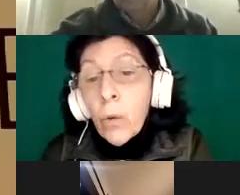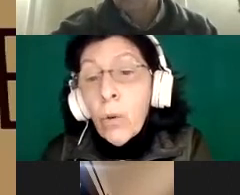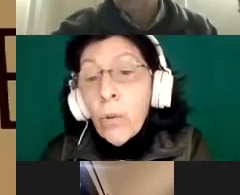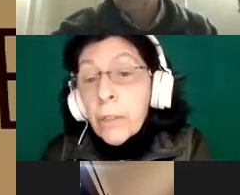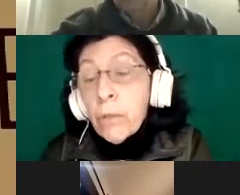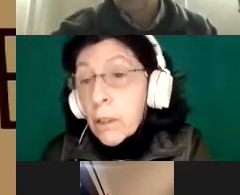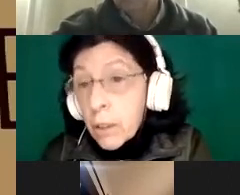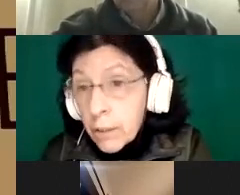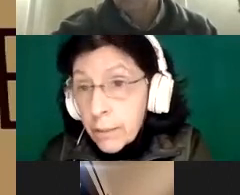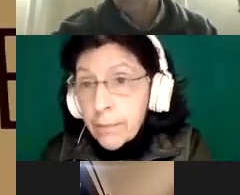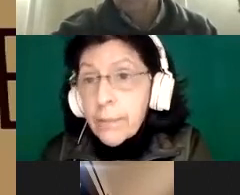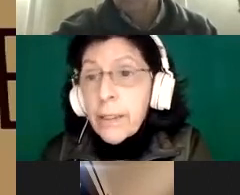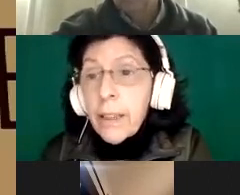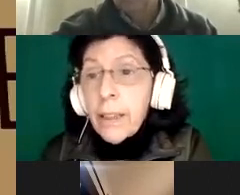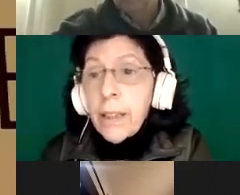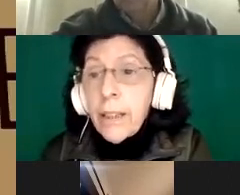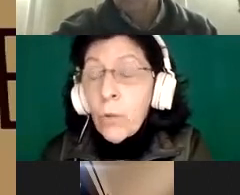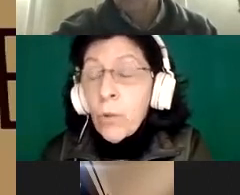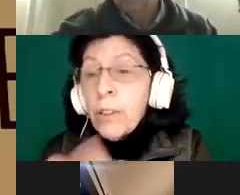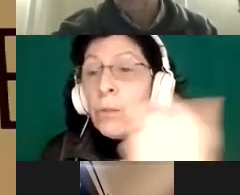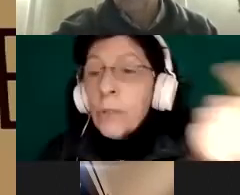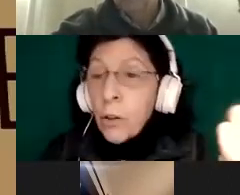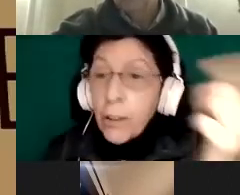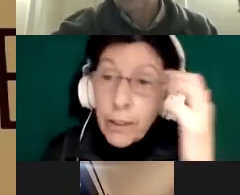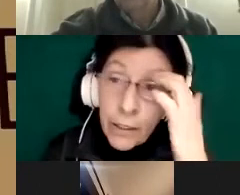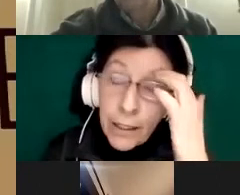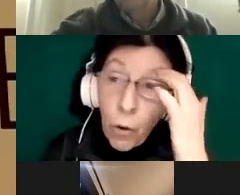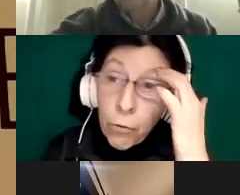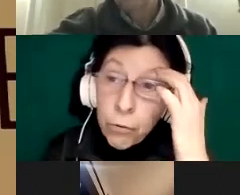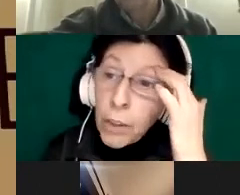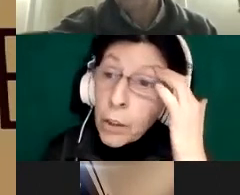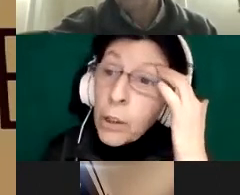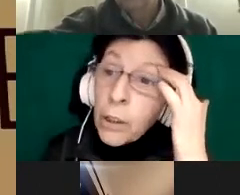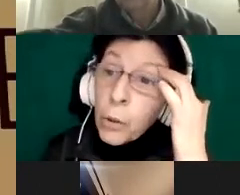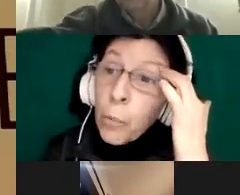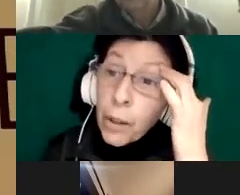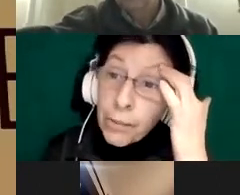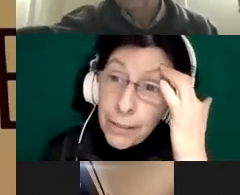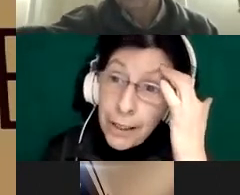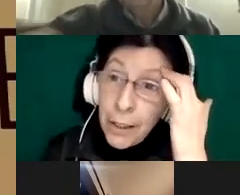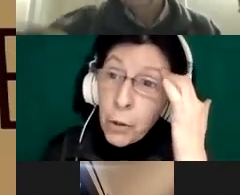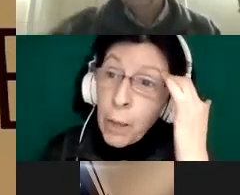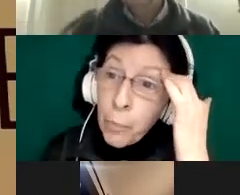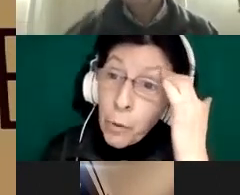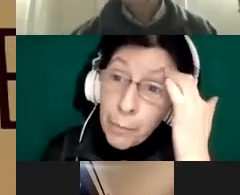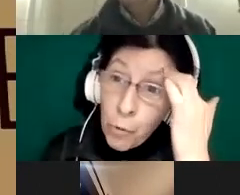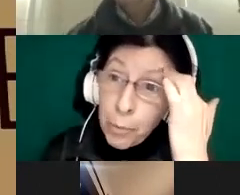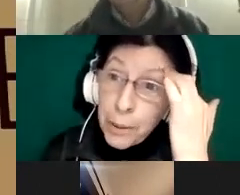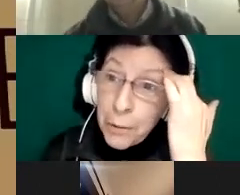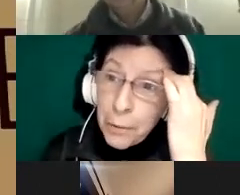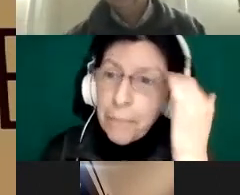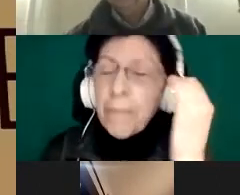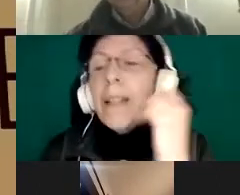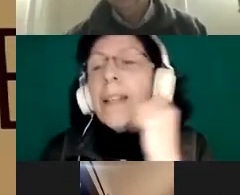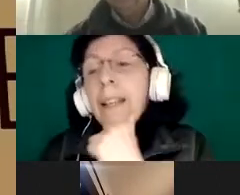que é o Convento da Rosa. O Convento da Rosa fica ao fundo da rua onde eu moro. Eu só há pouco tempo descobri